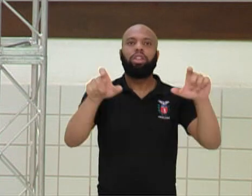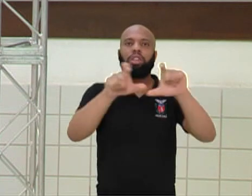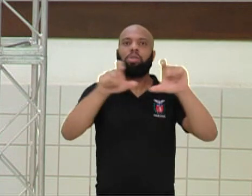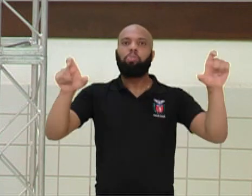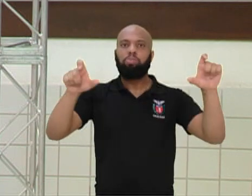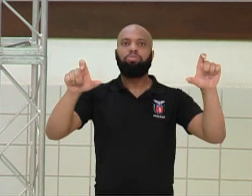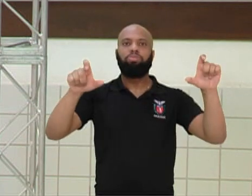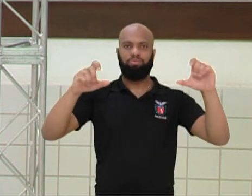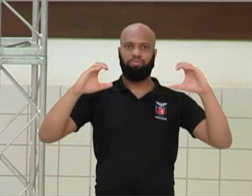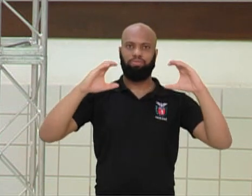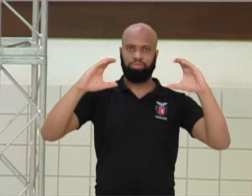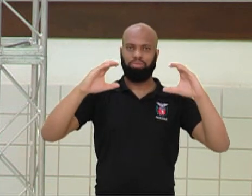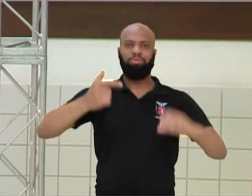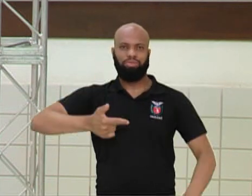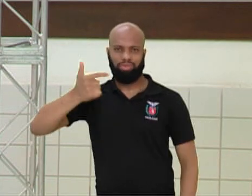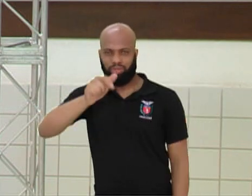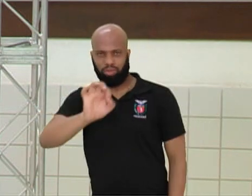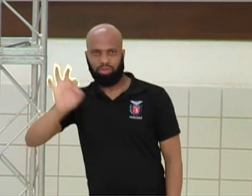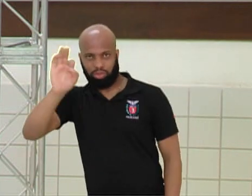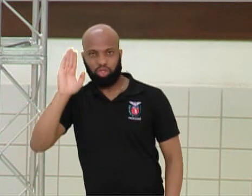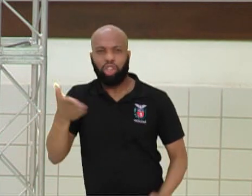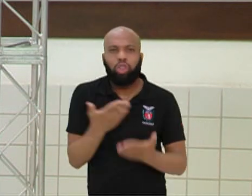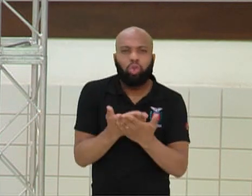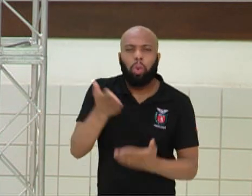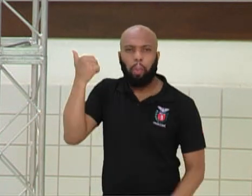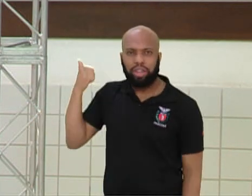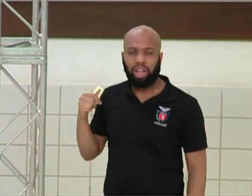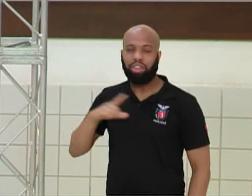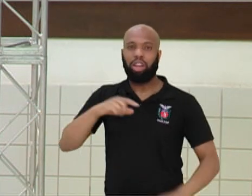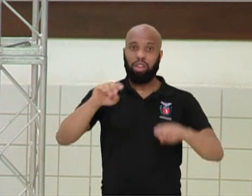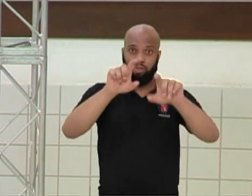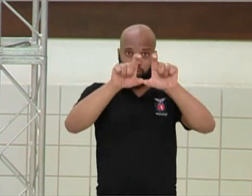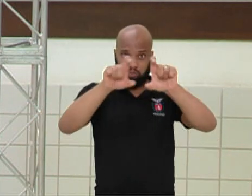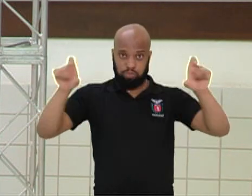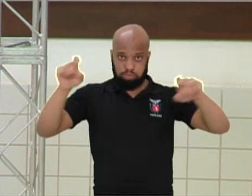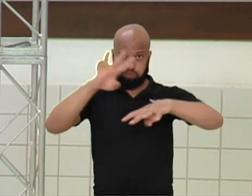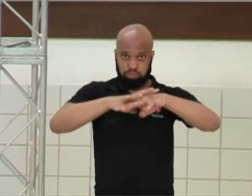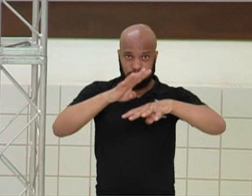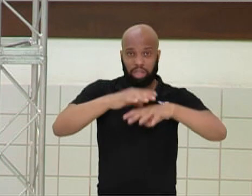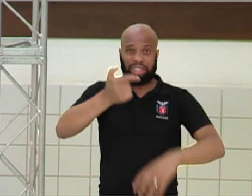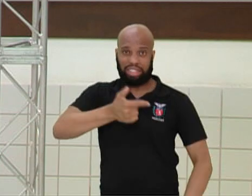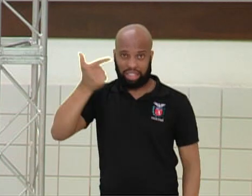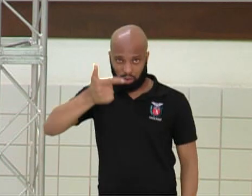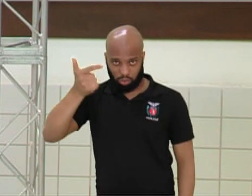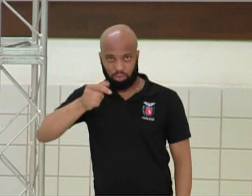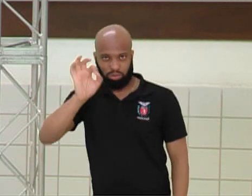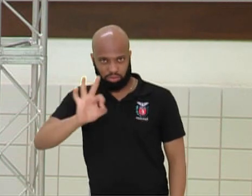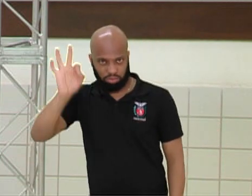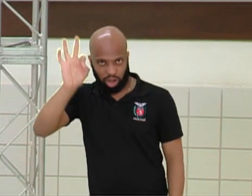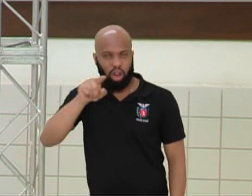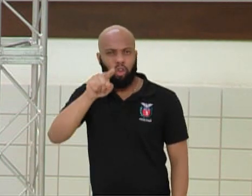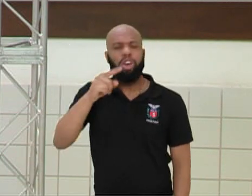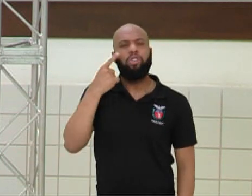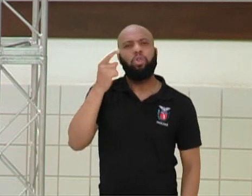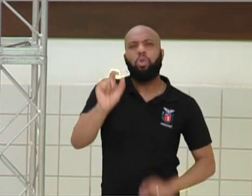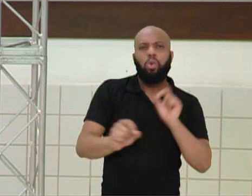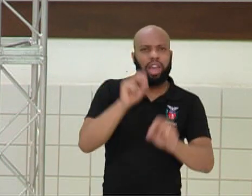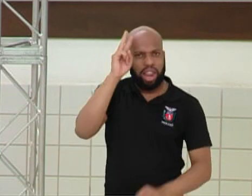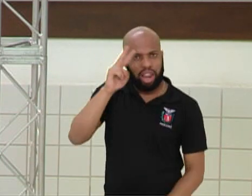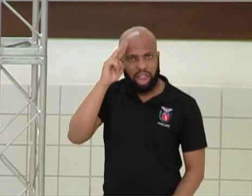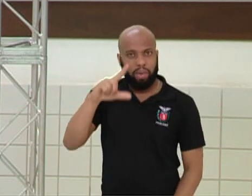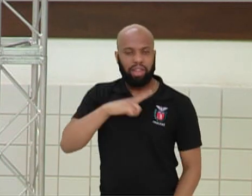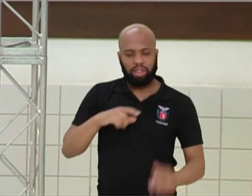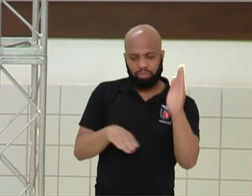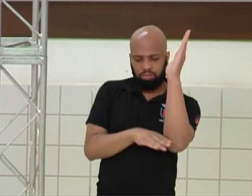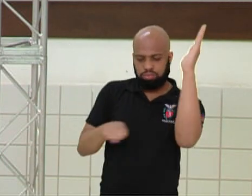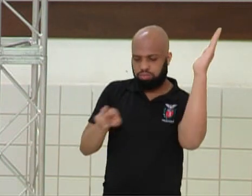uma equação do segundo grau, como a gente viu lá em algumas aulas atrás, você vai lembrar que a raiz